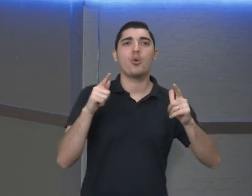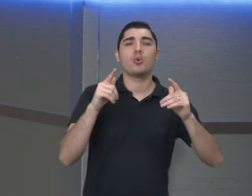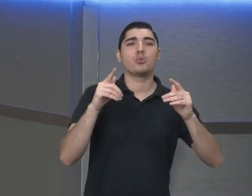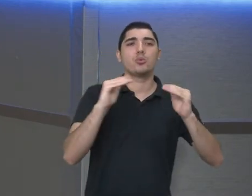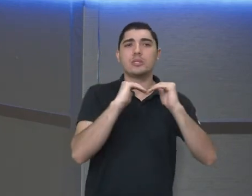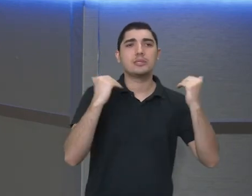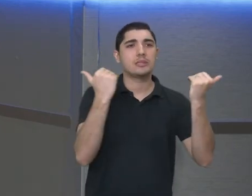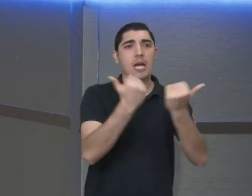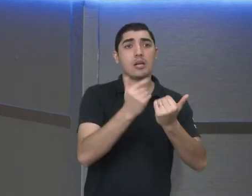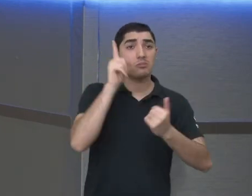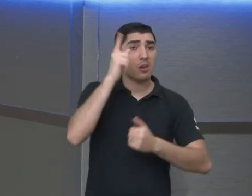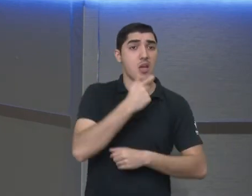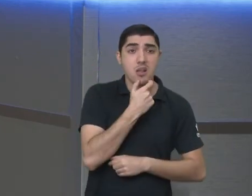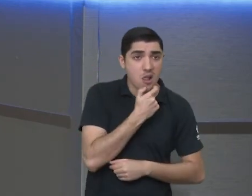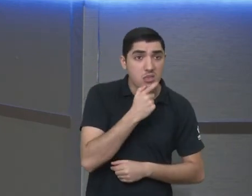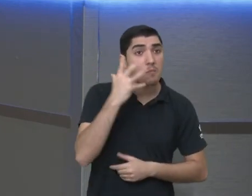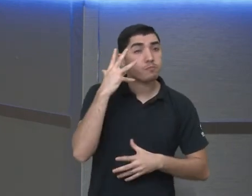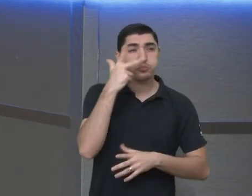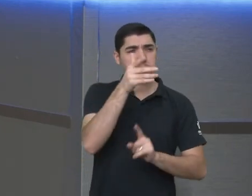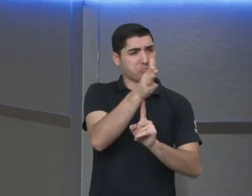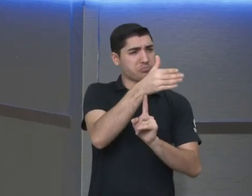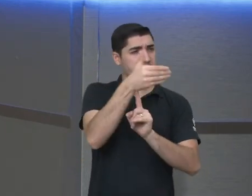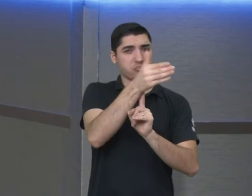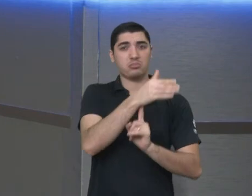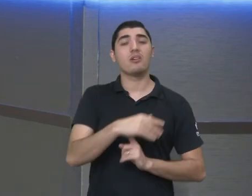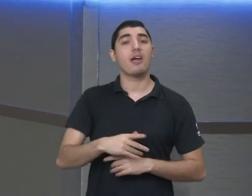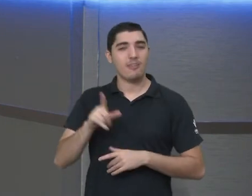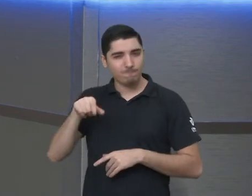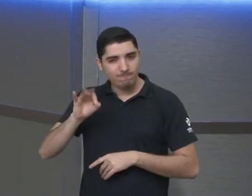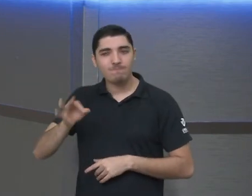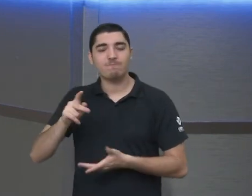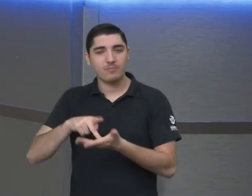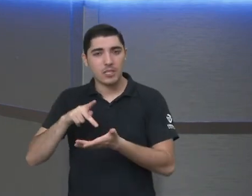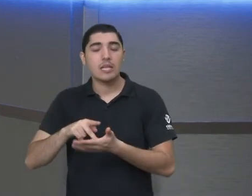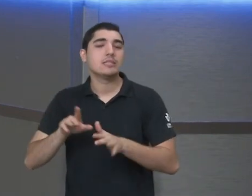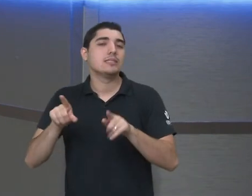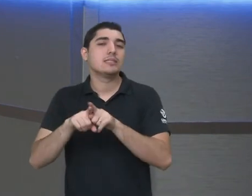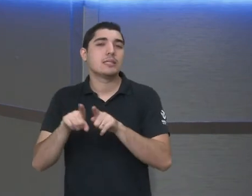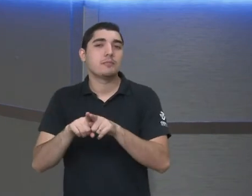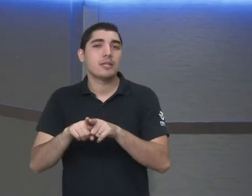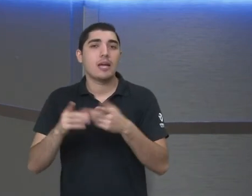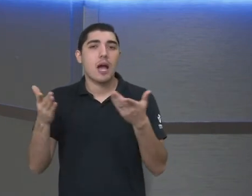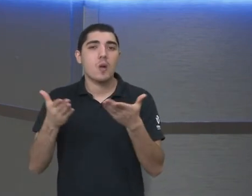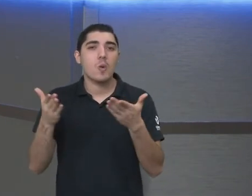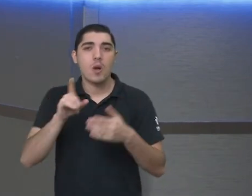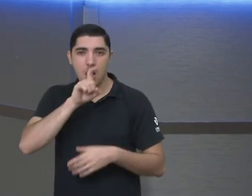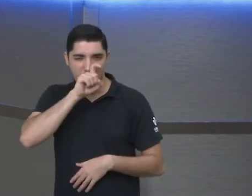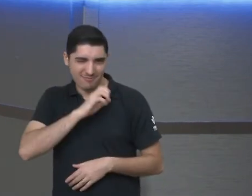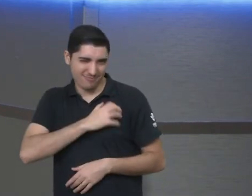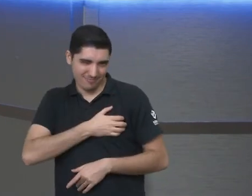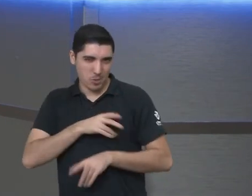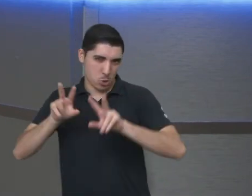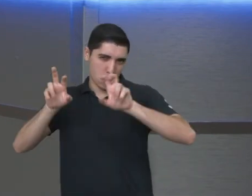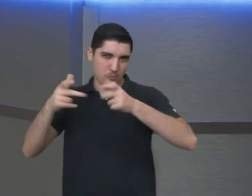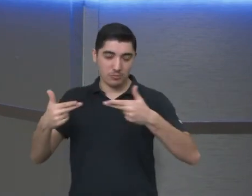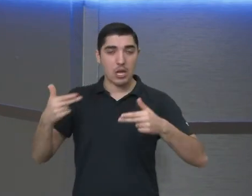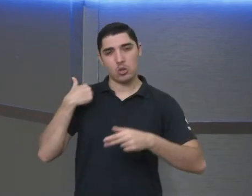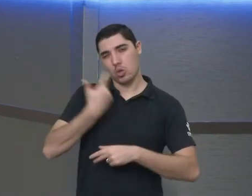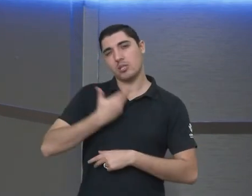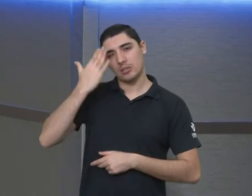Eu vi o Tênis Clube ser campeão brasileiro de basquete, lá no Ibirapuera. Peguei a bola, estava embaixo do braço, conversando, falando no